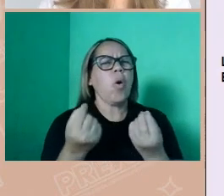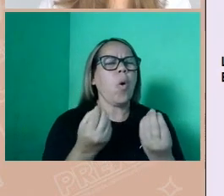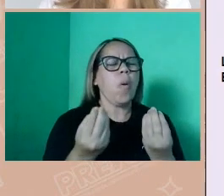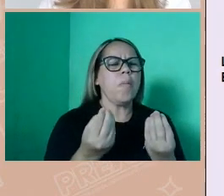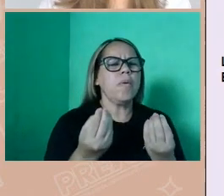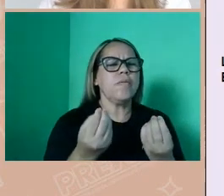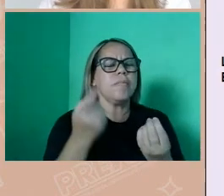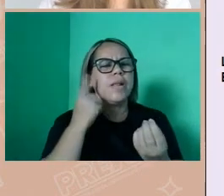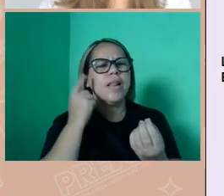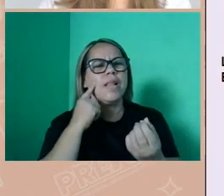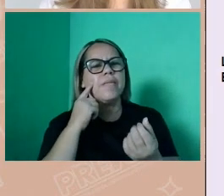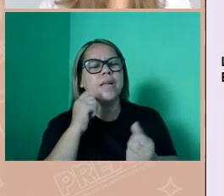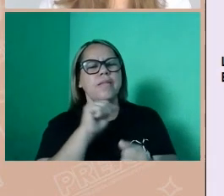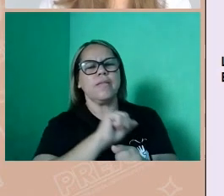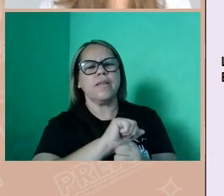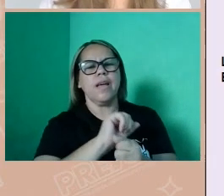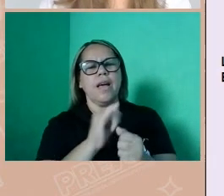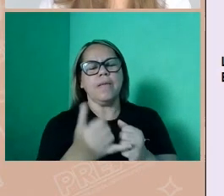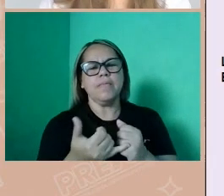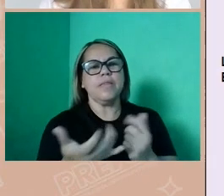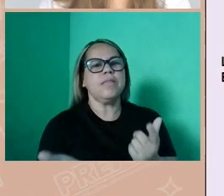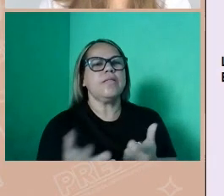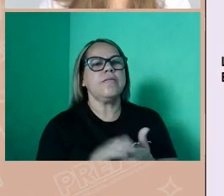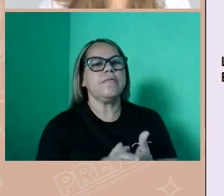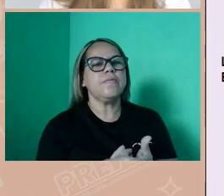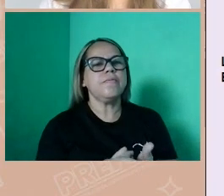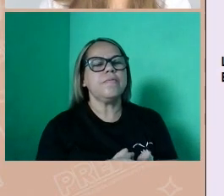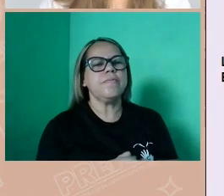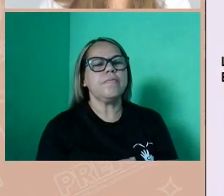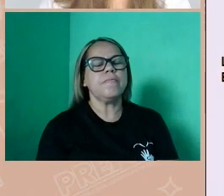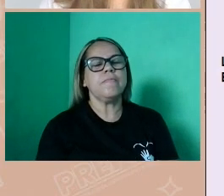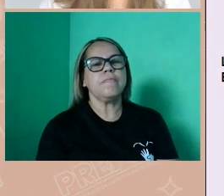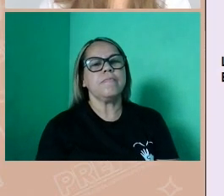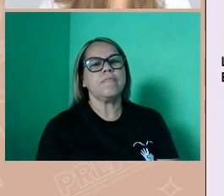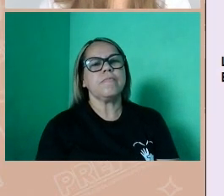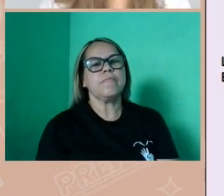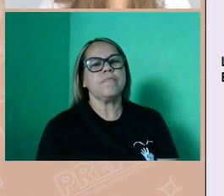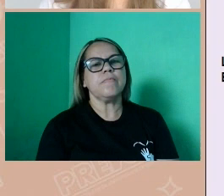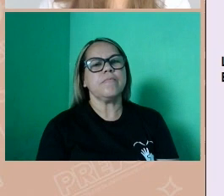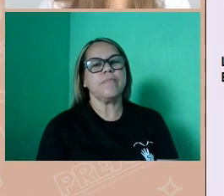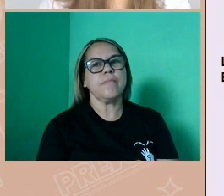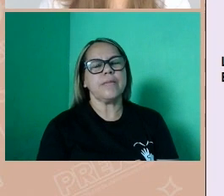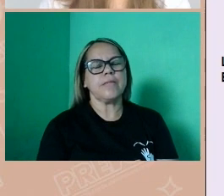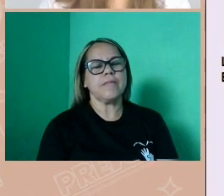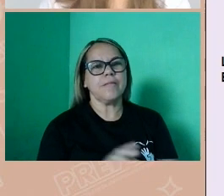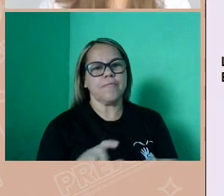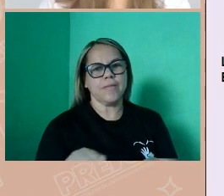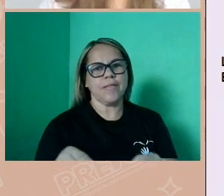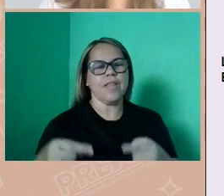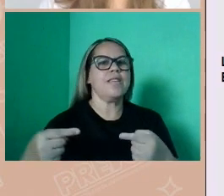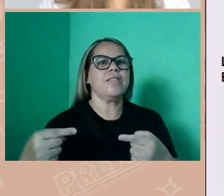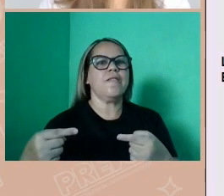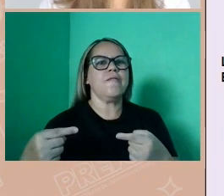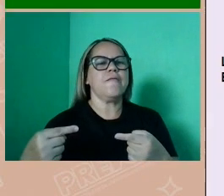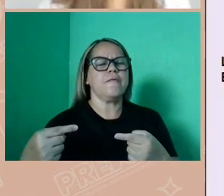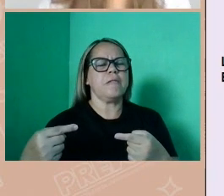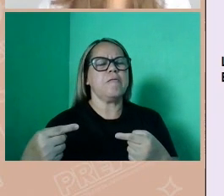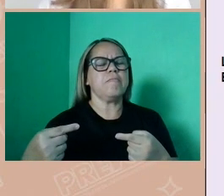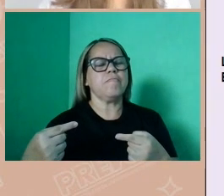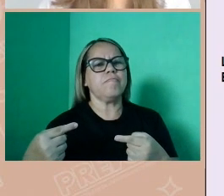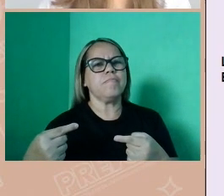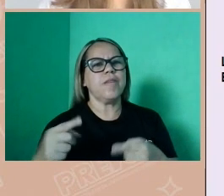illegal ilegal e death define ou seja que desafia a morte desafiador né